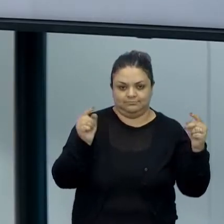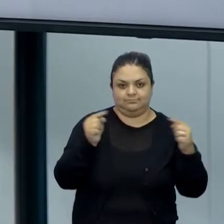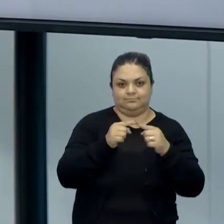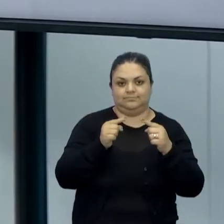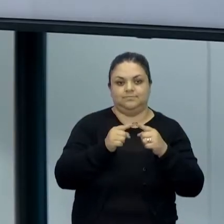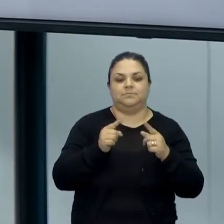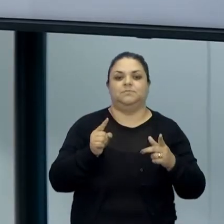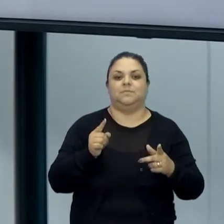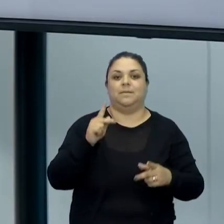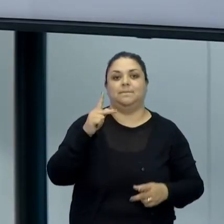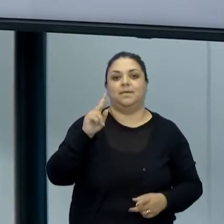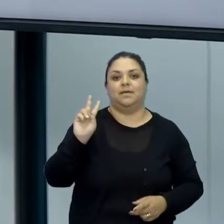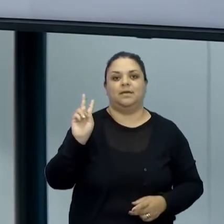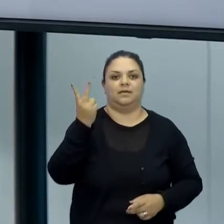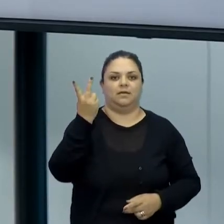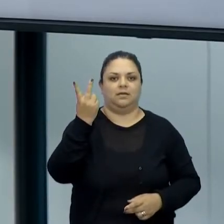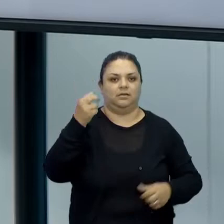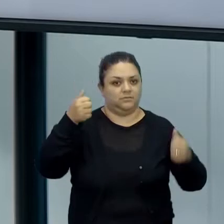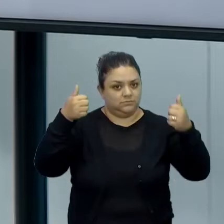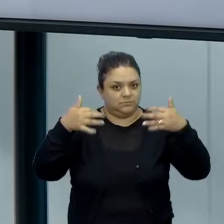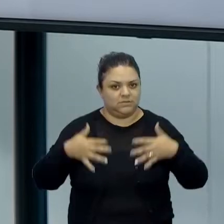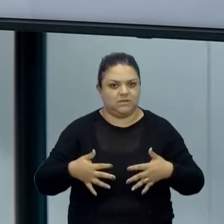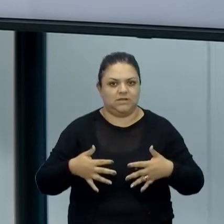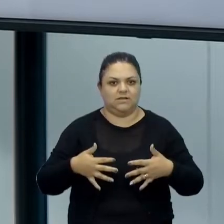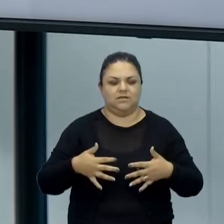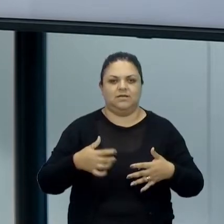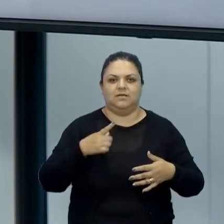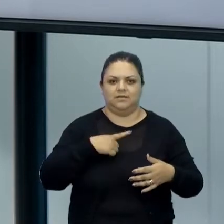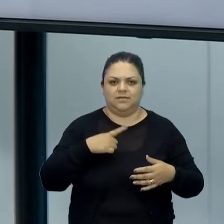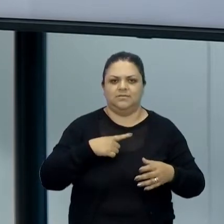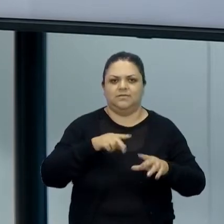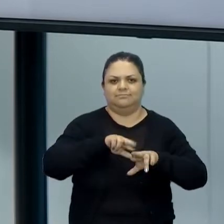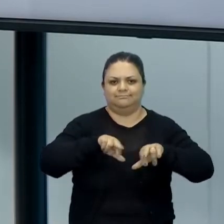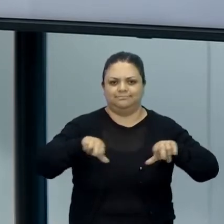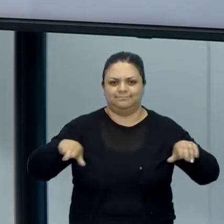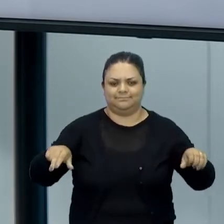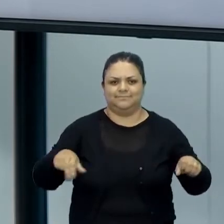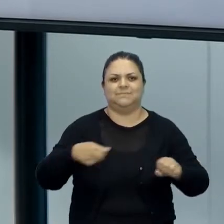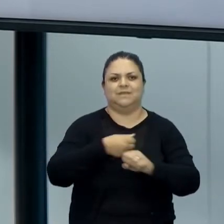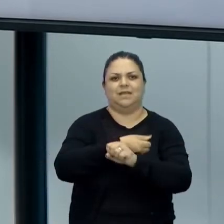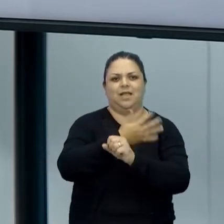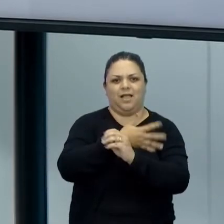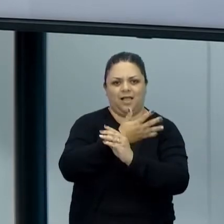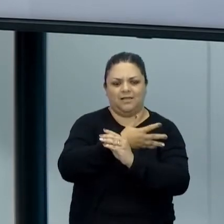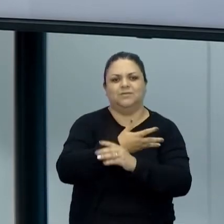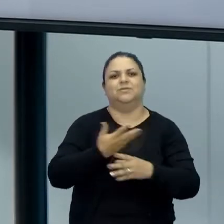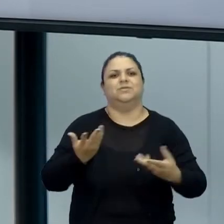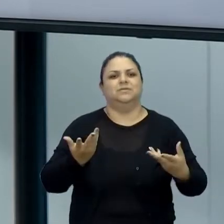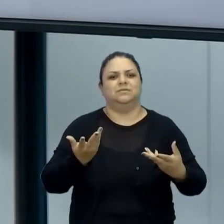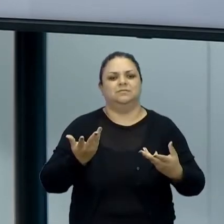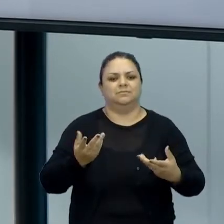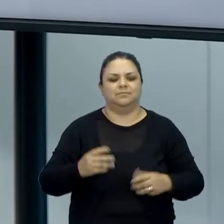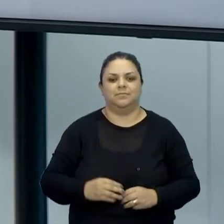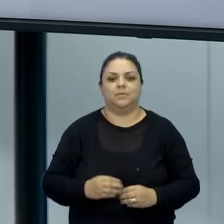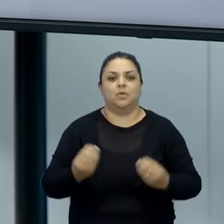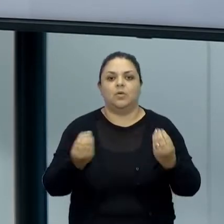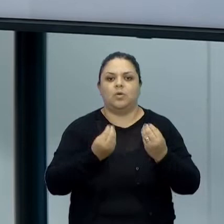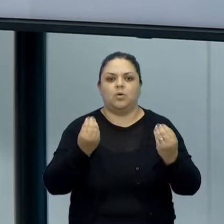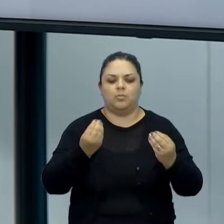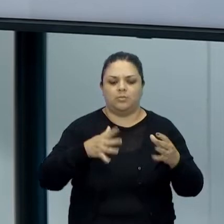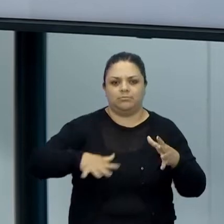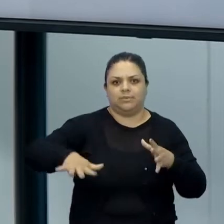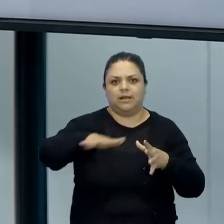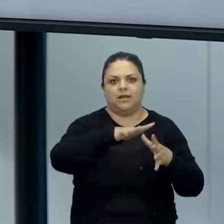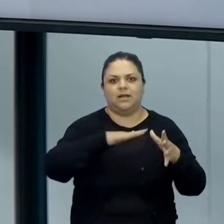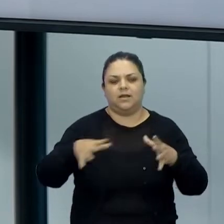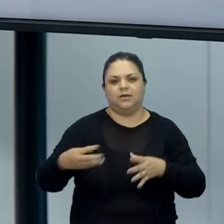o conceito do pH. A gente está falando sobre ácidos, para a gente entender como que é a ambientação